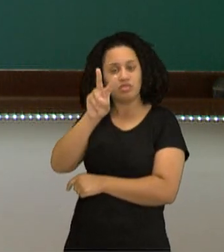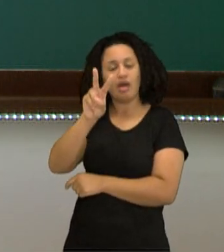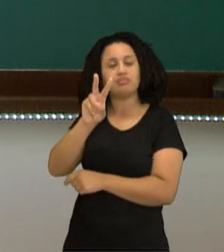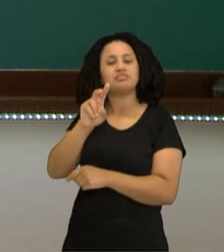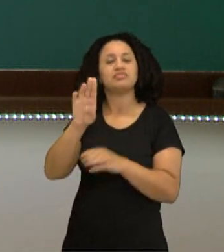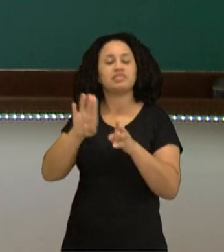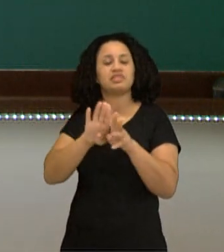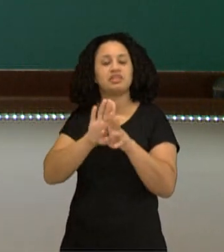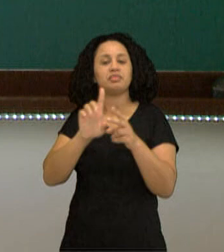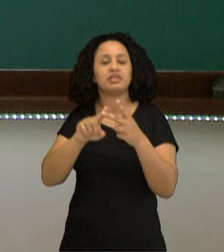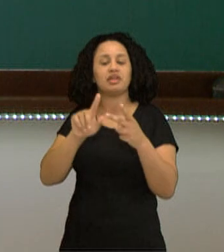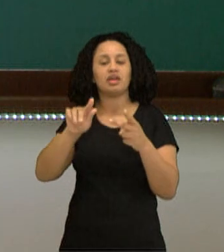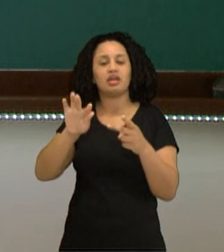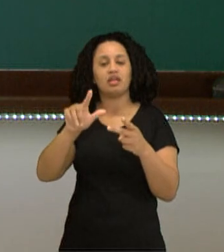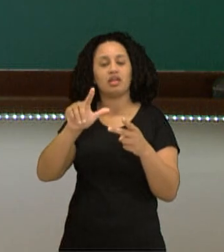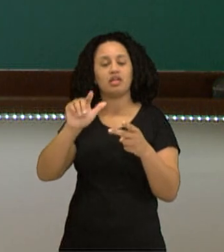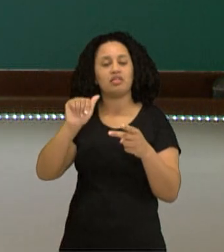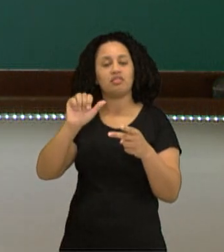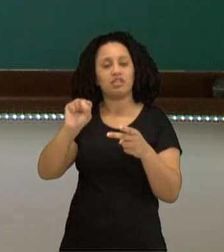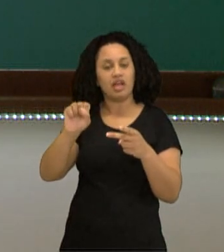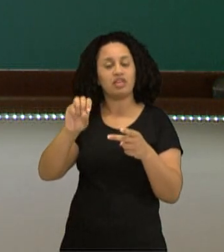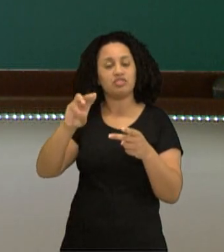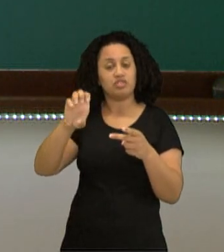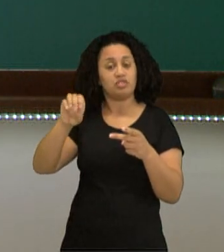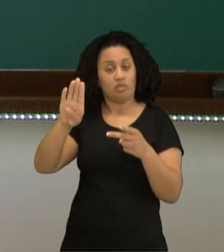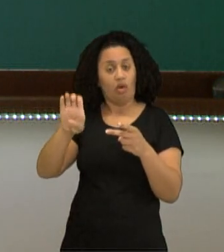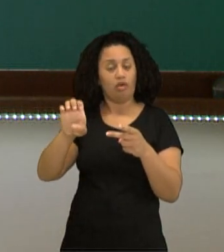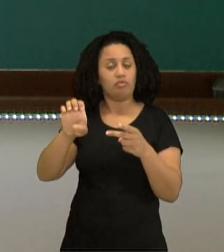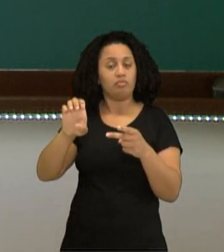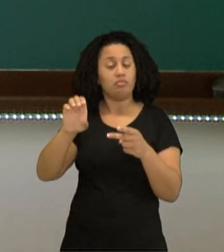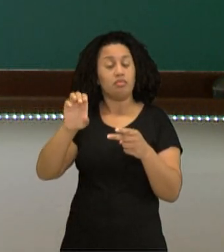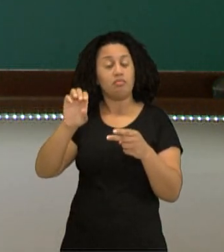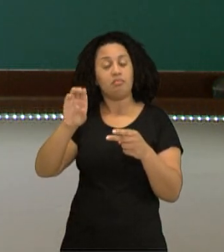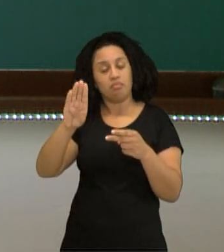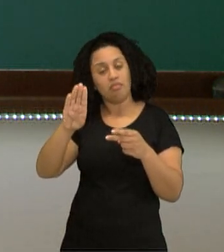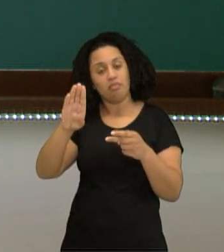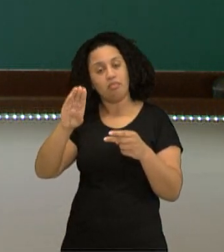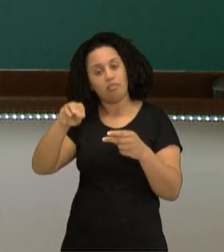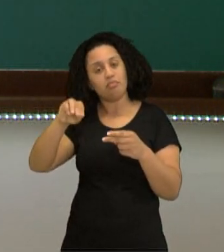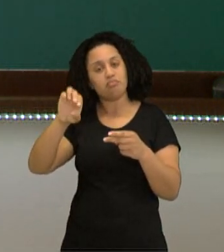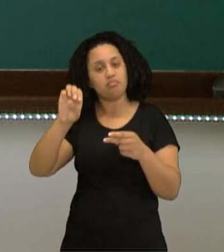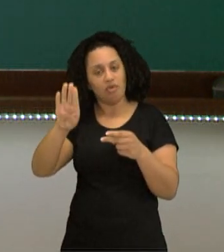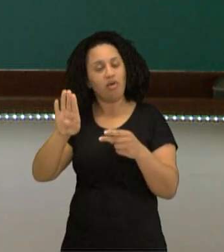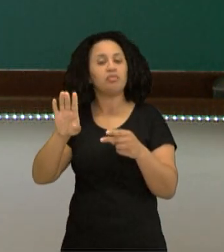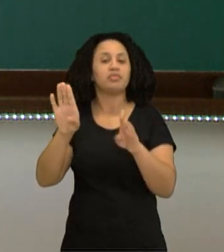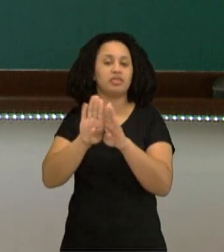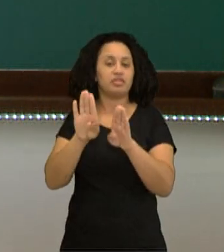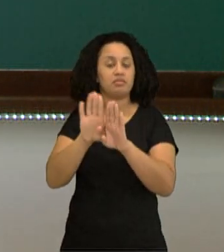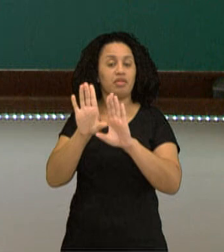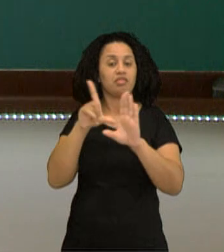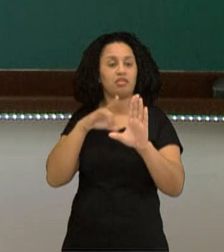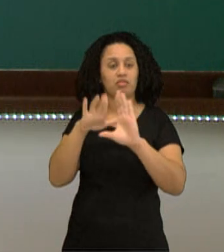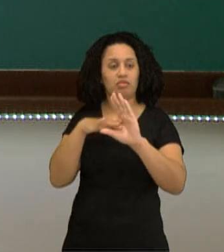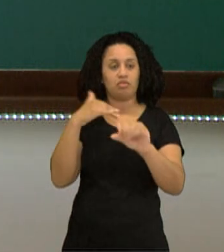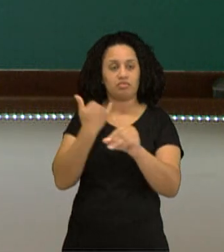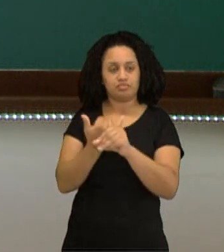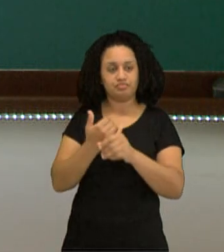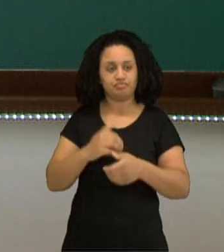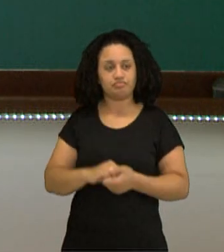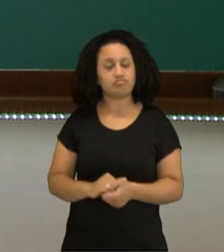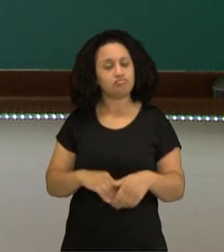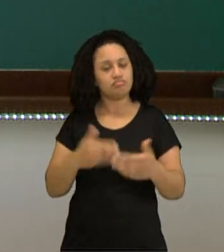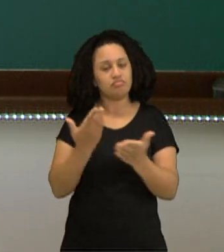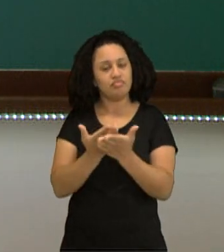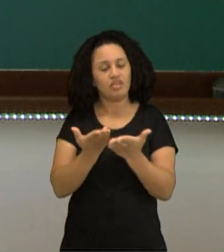preocupe em entender o que está sendo dito, mas se você entende um pouco de inglês, também ajuda na compreensão do que está sendo dito.